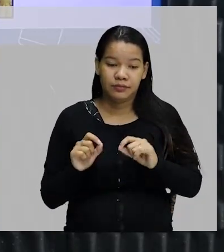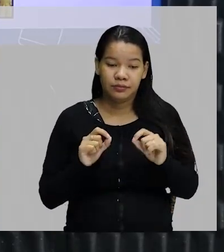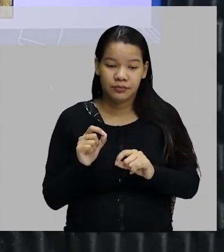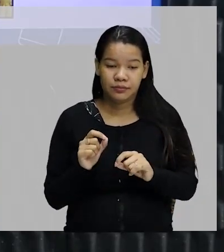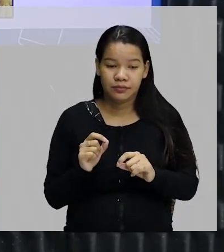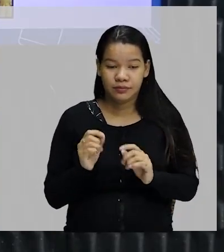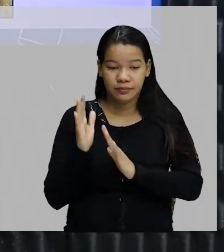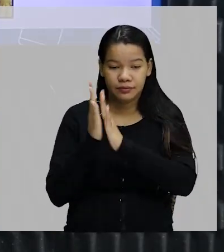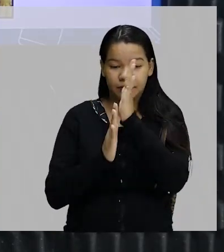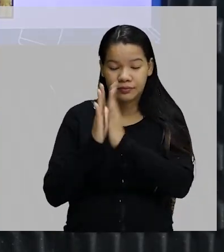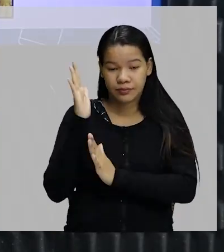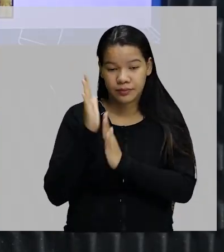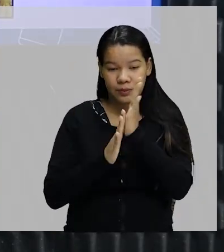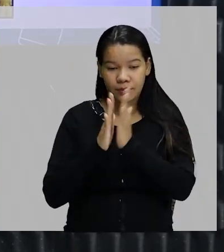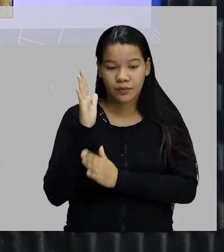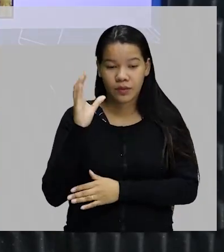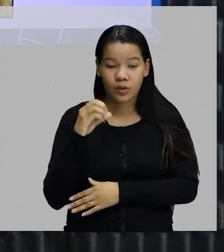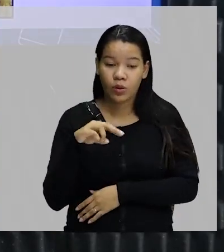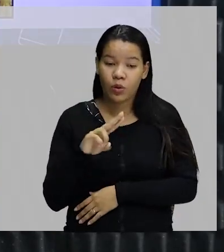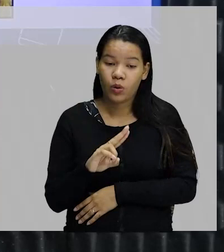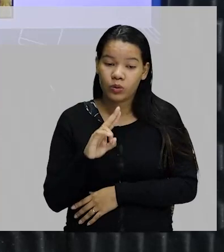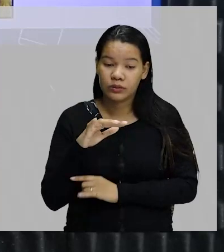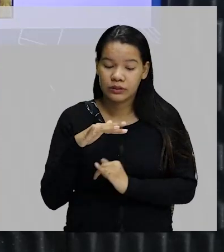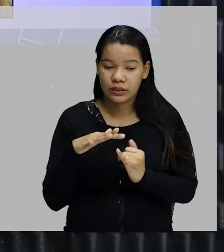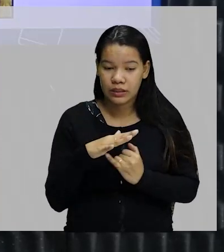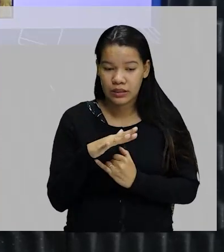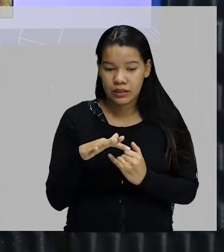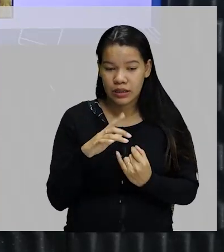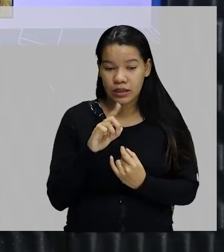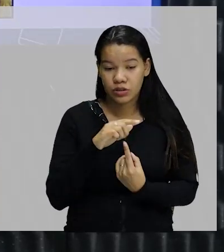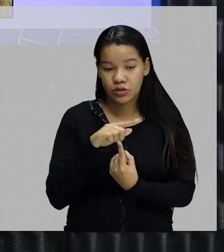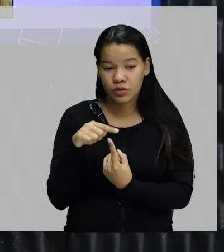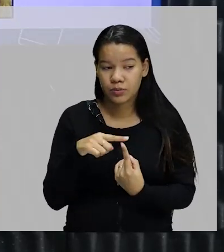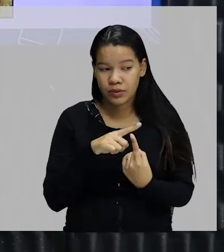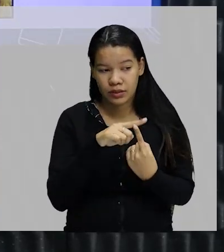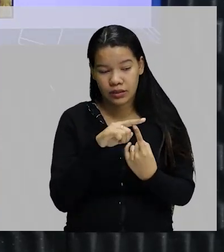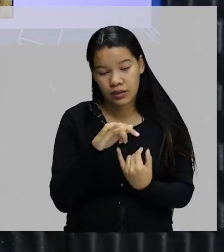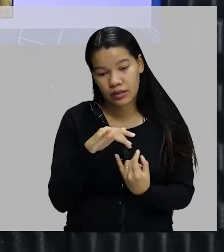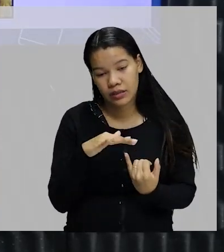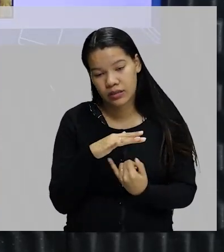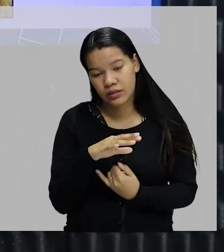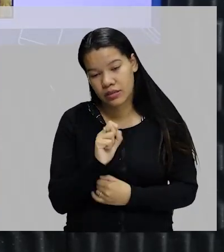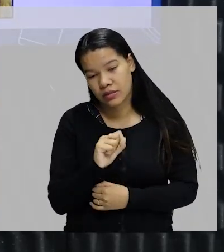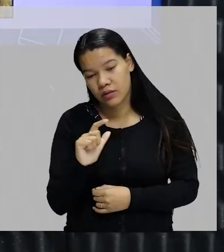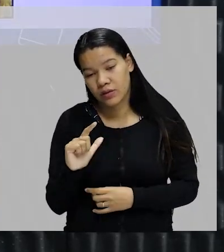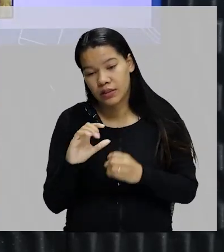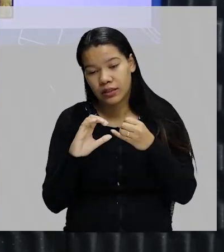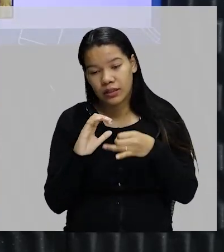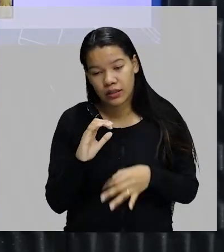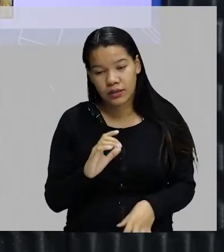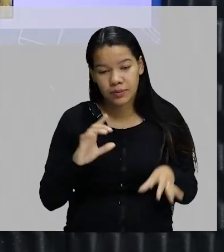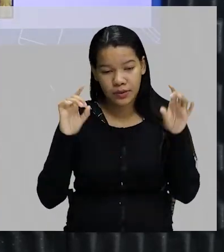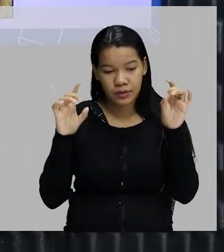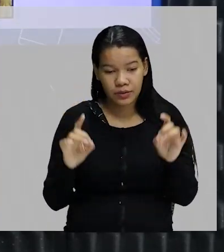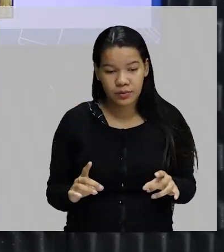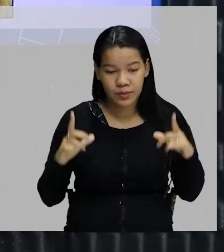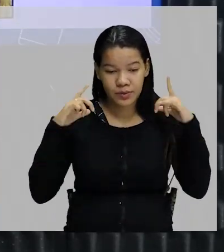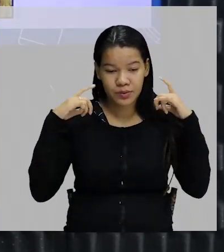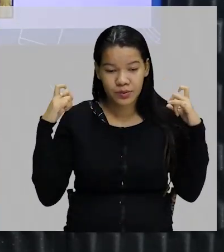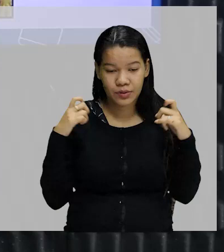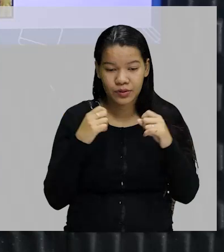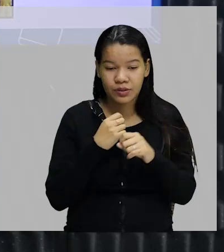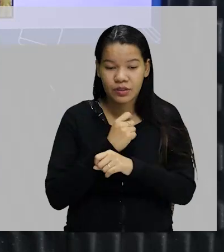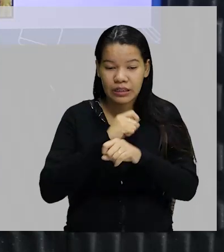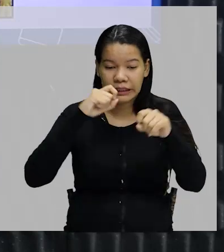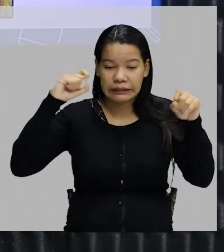da ilha. É típico da ilha de São Luís, caracterizando-se principalmente pelo som estridente de